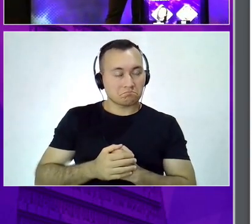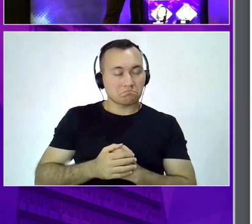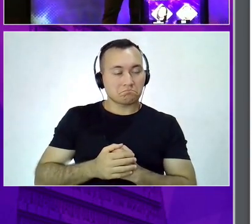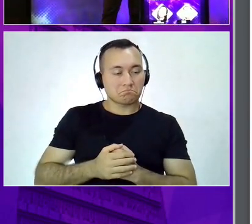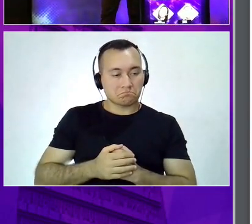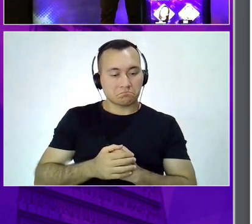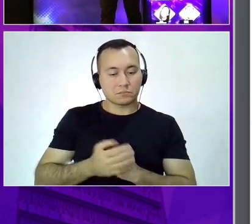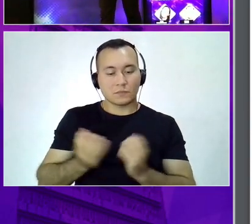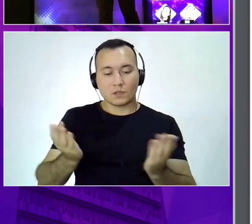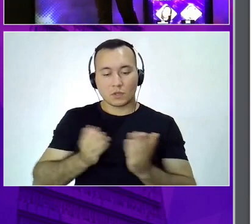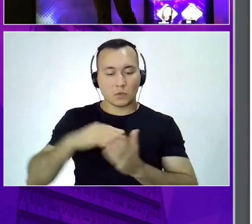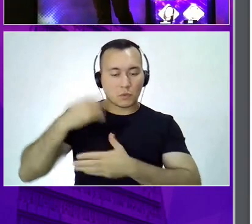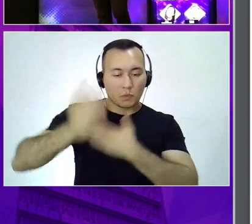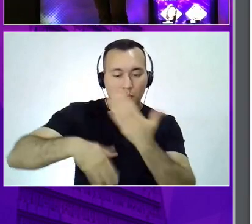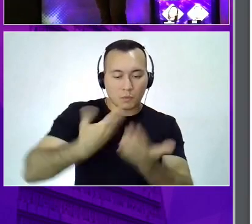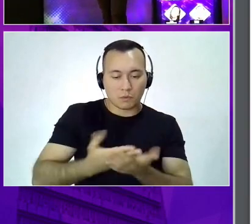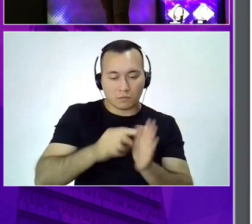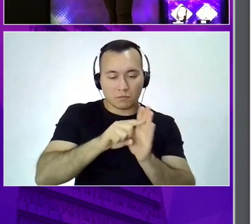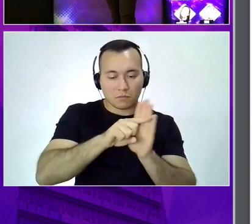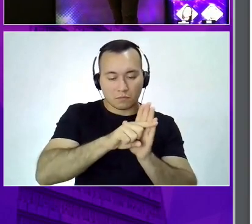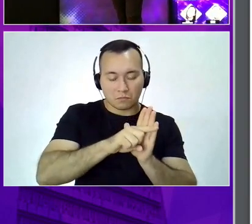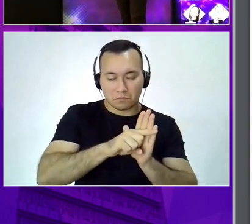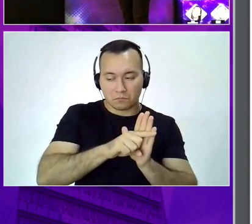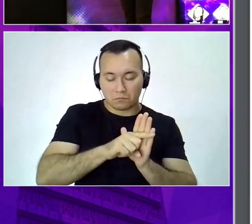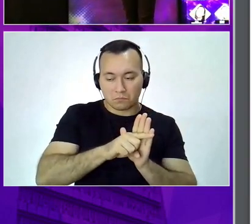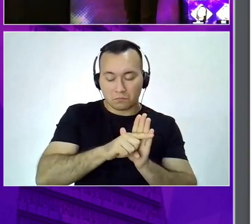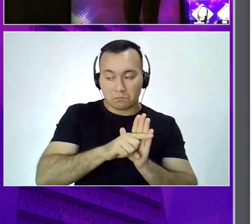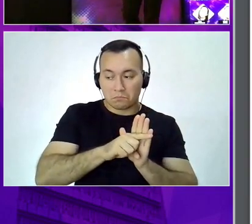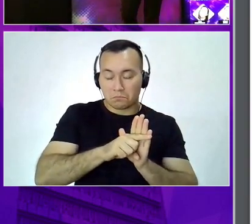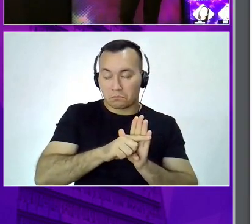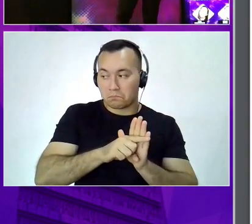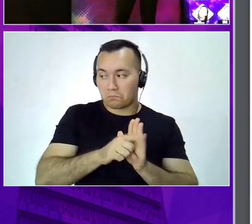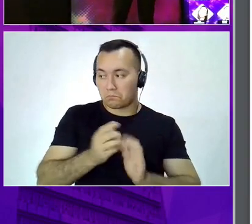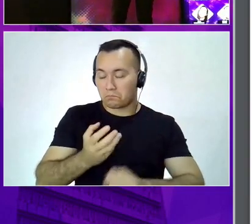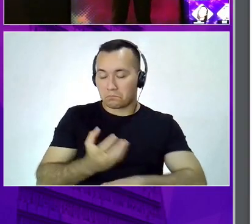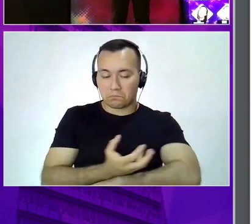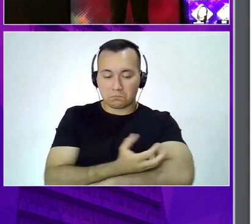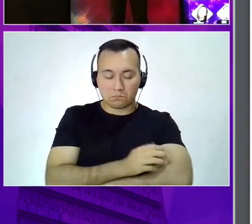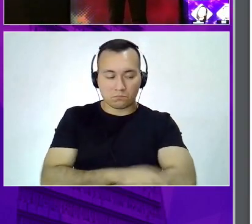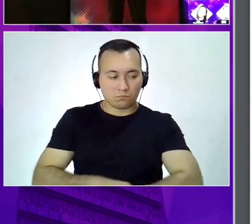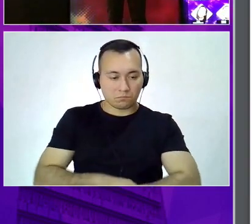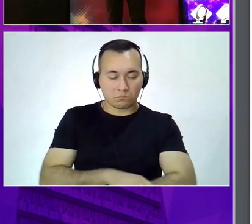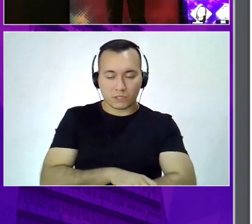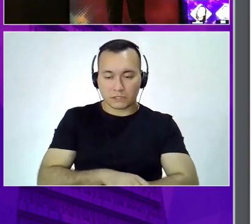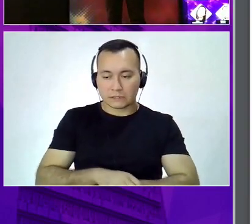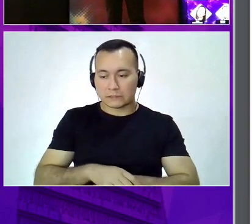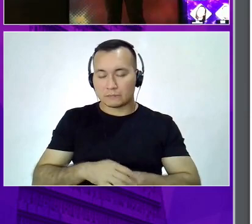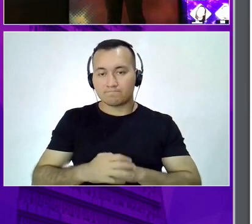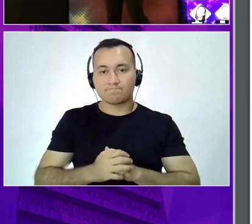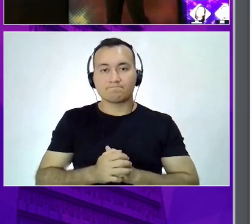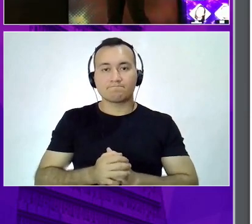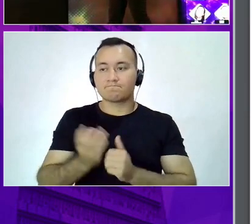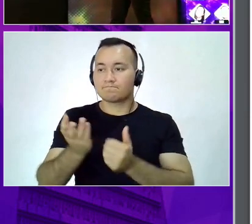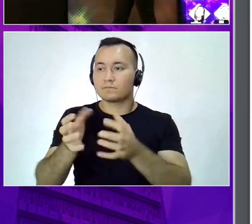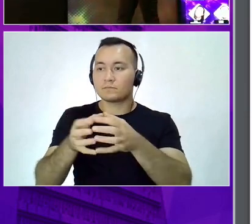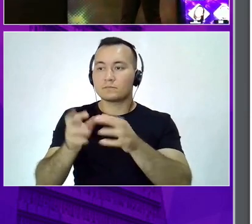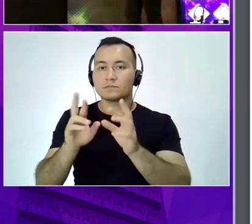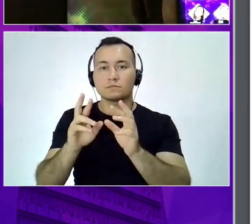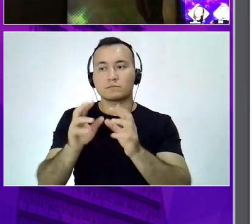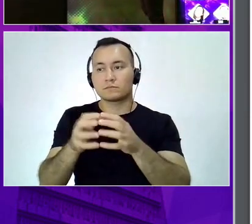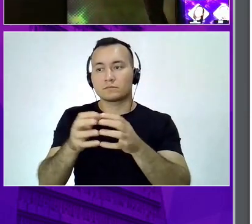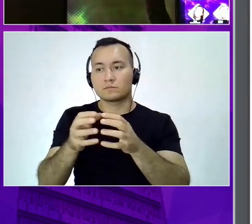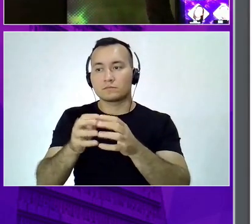hoje ela me toca muito. E toda vez que a gente vai falar para liderança, para RH e para pessoas, a gente tem que